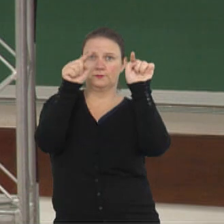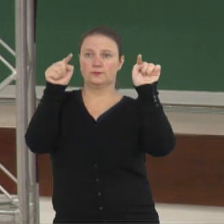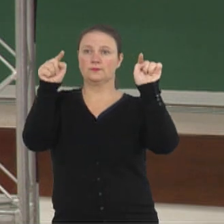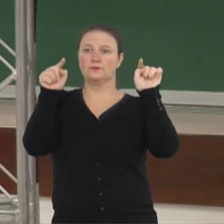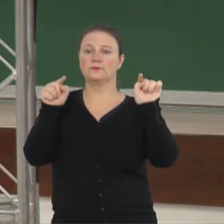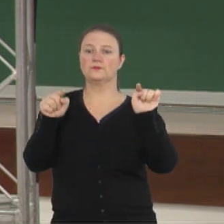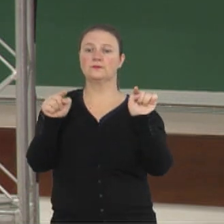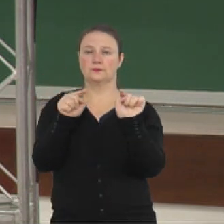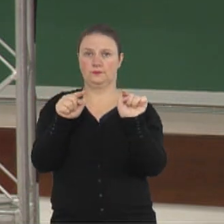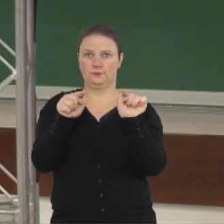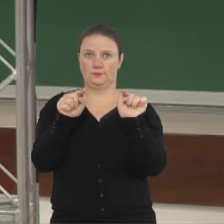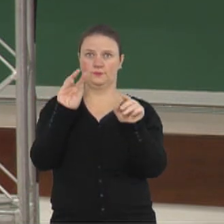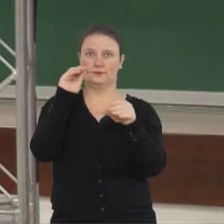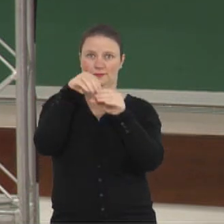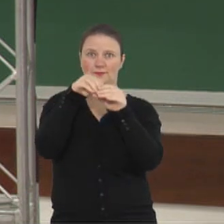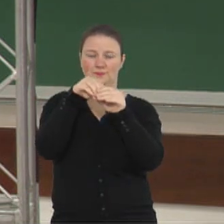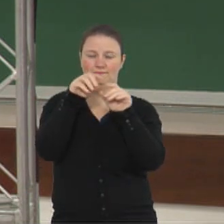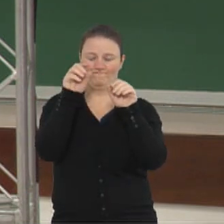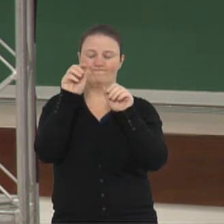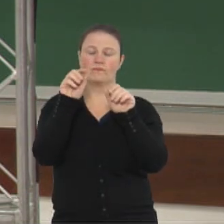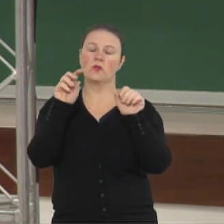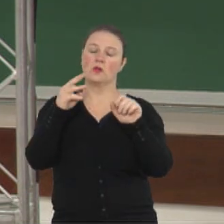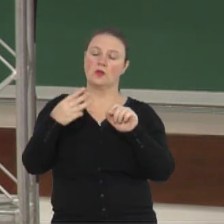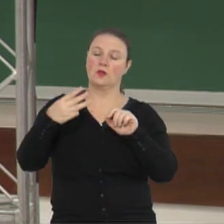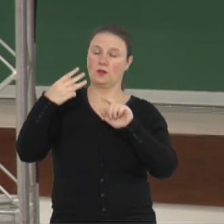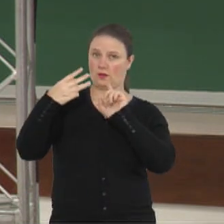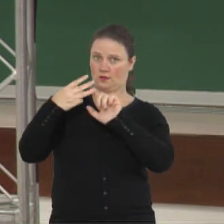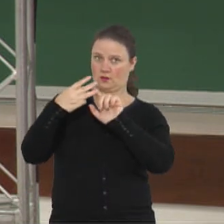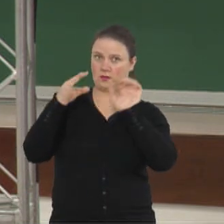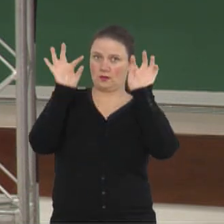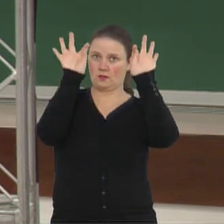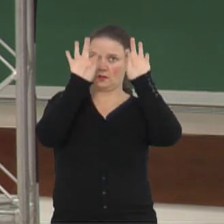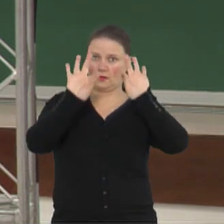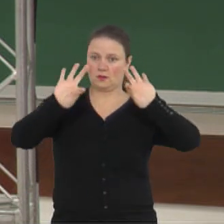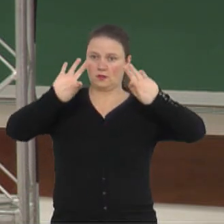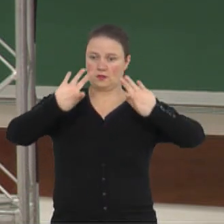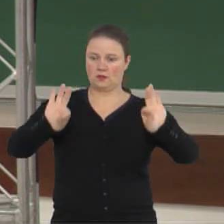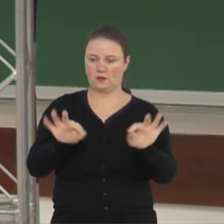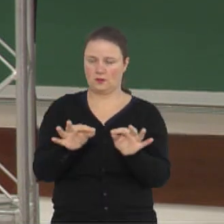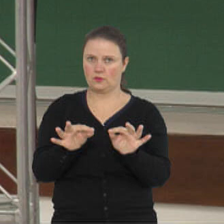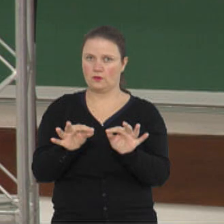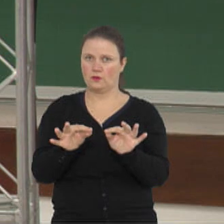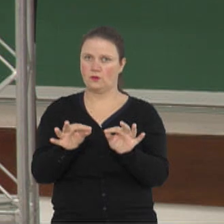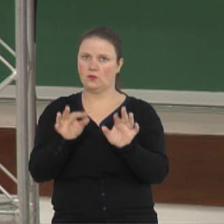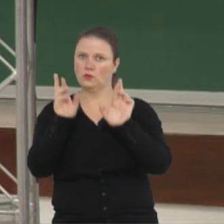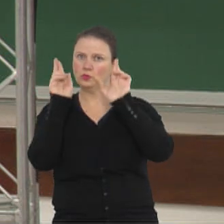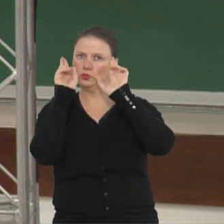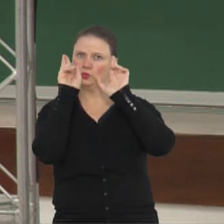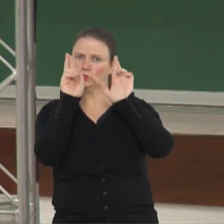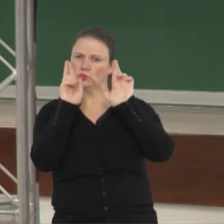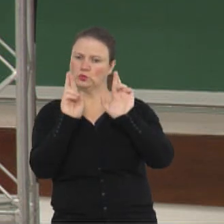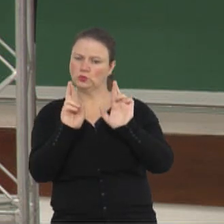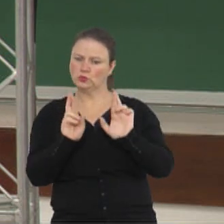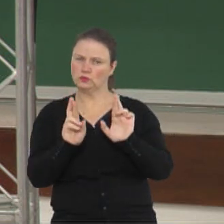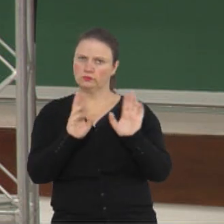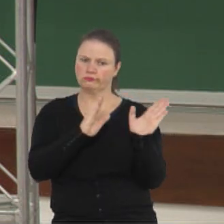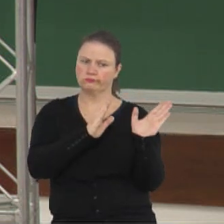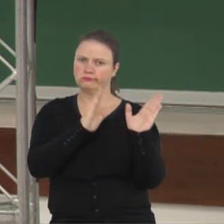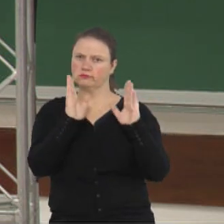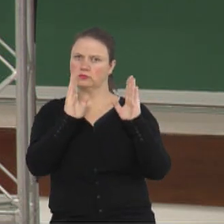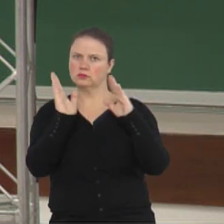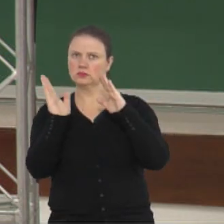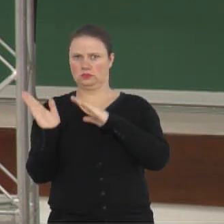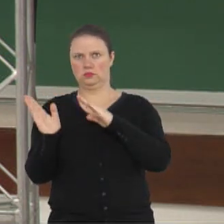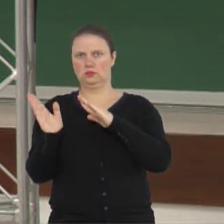que estiver nos colchetes. E, por fim, as chaves, respeitando a ordem das